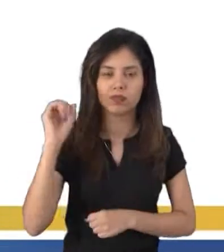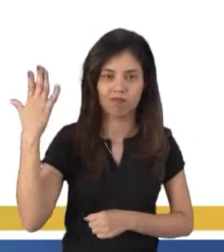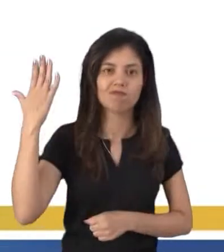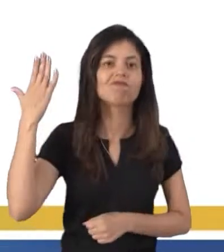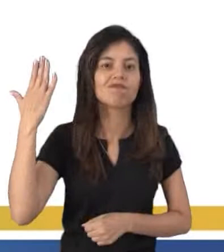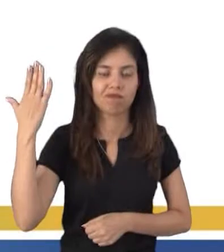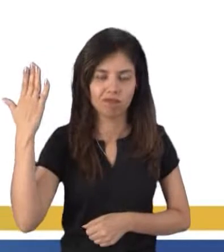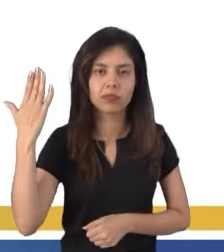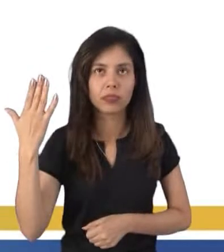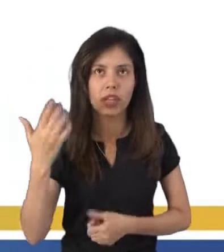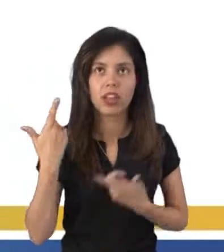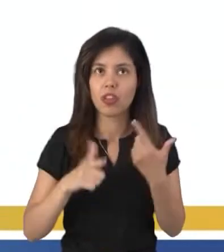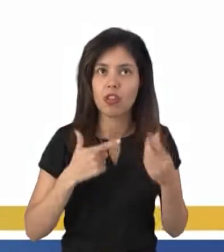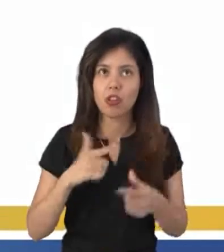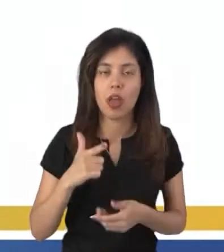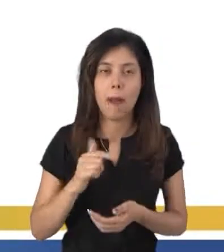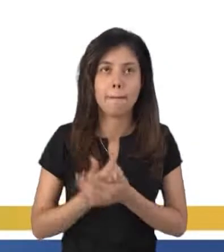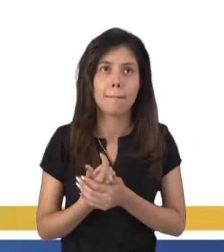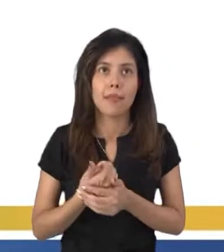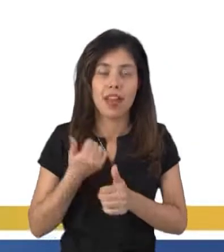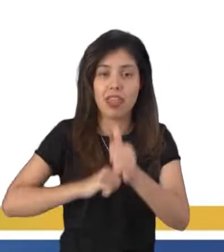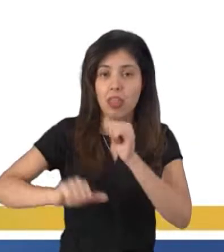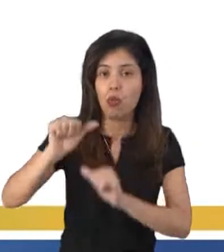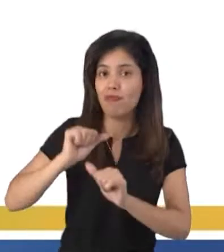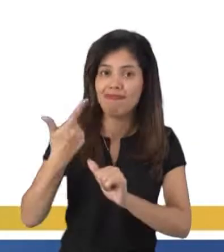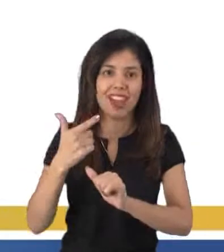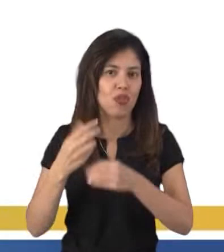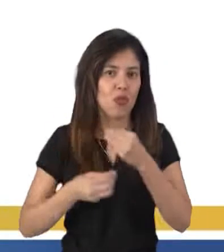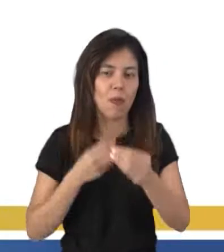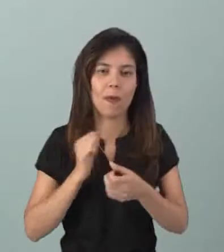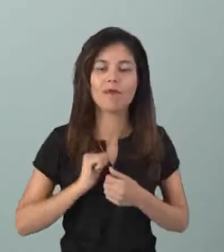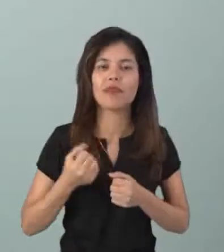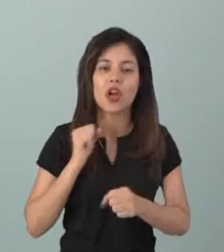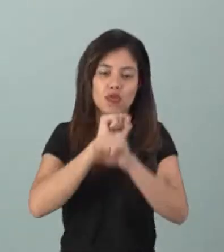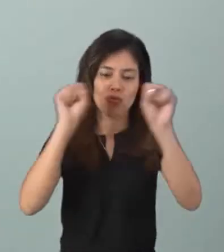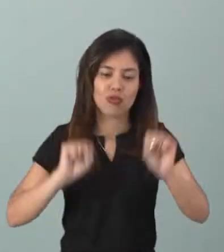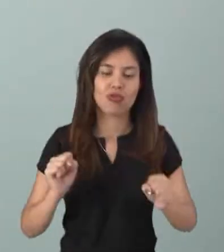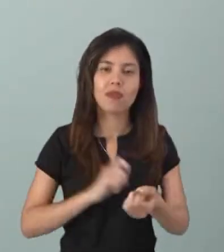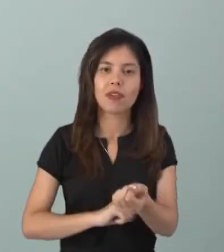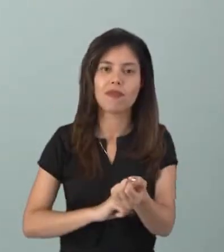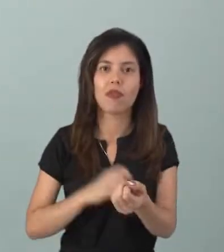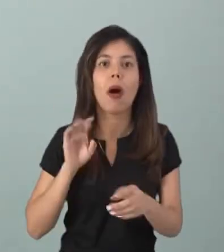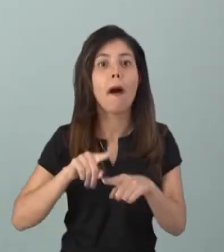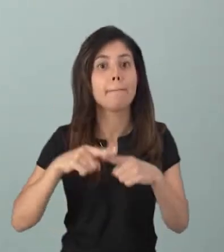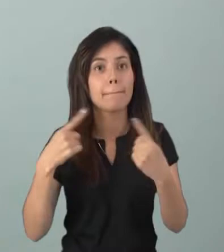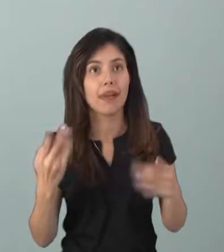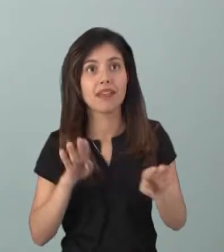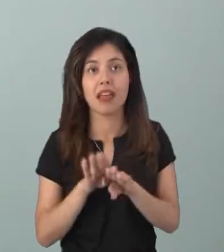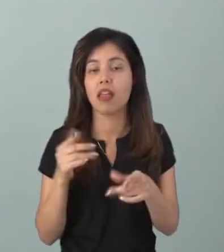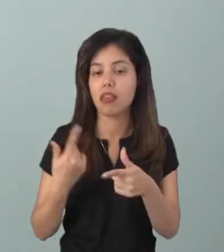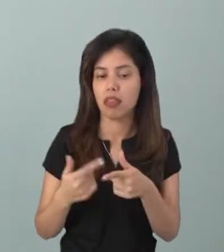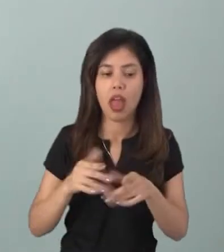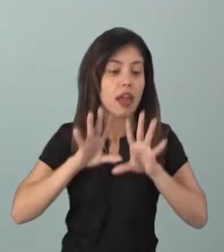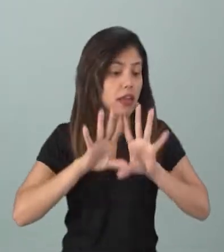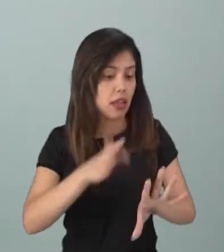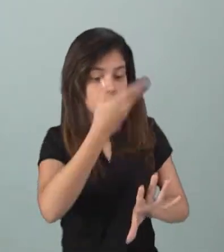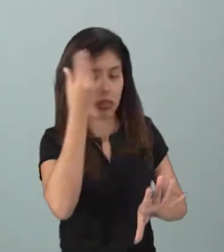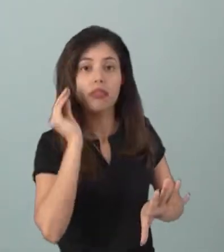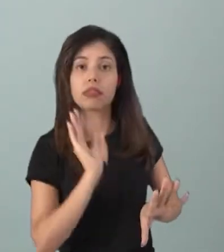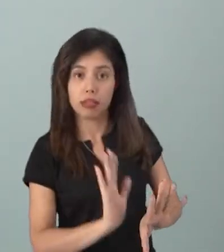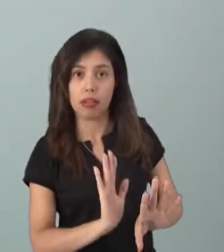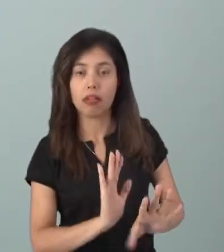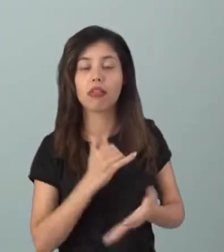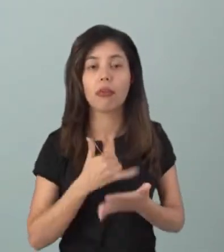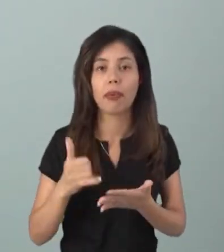vezes irreversíveis no sistema nervoso. Por mais que de repente ela consiga deixar de ser um dependente químico, mas as consequências que